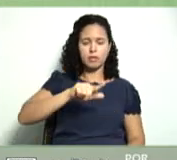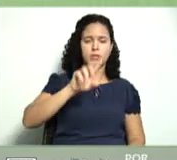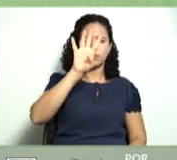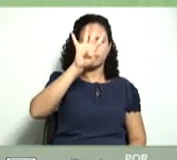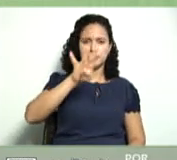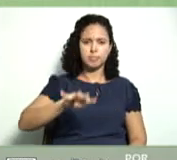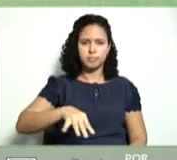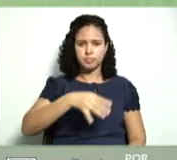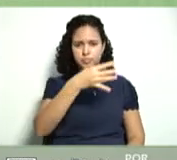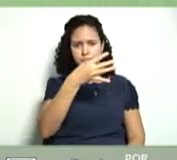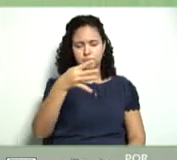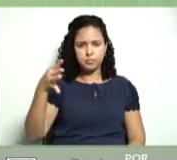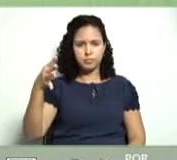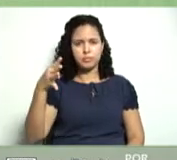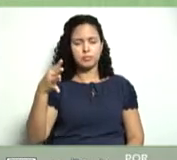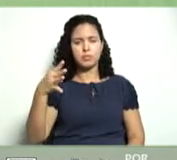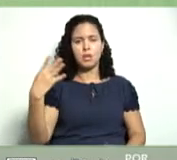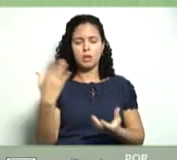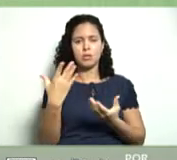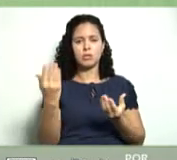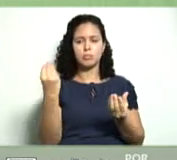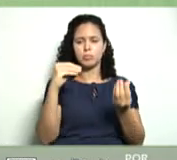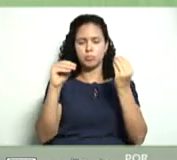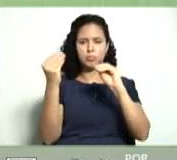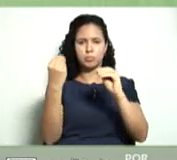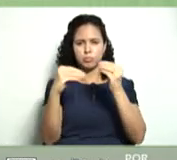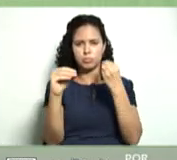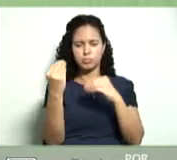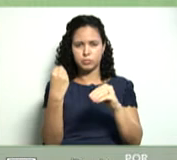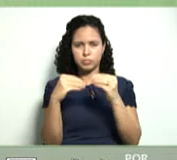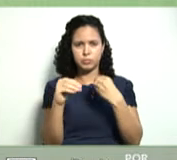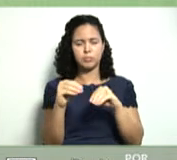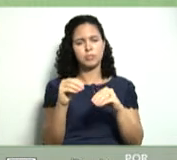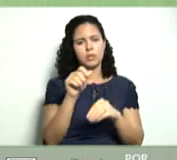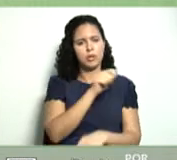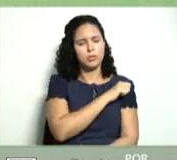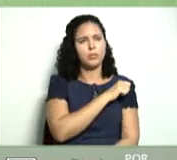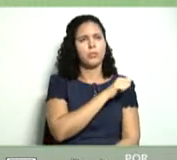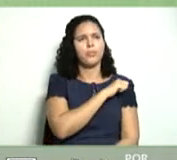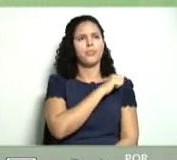criada agora só inserir os dados a alunos